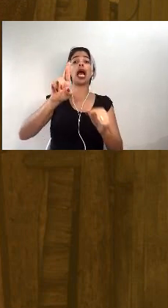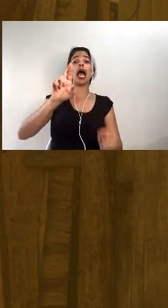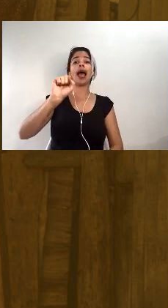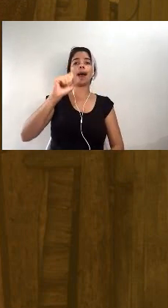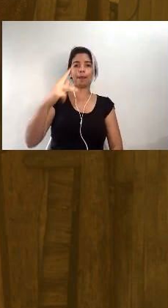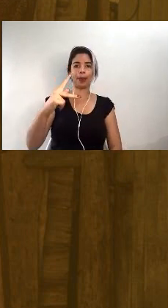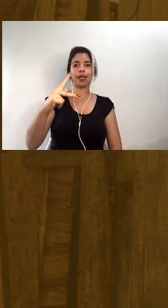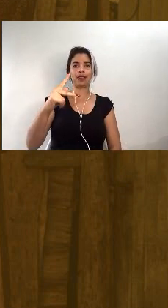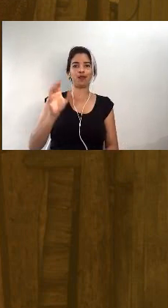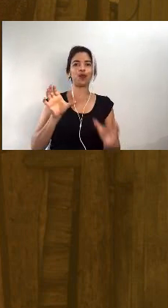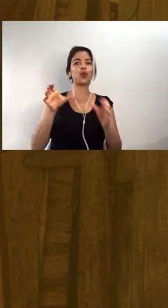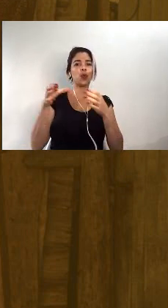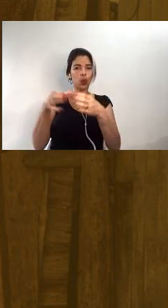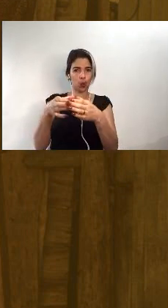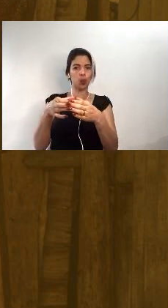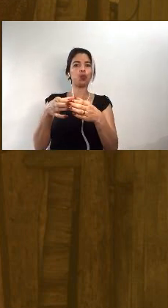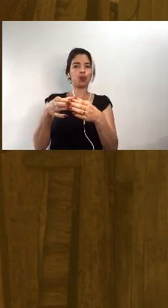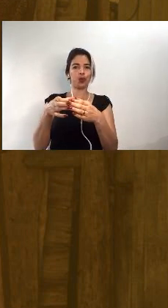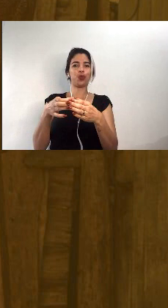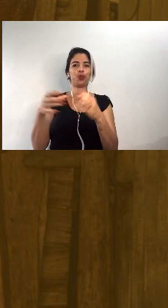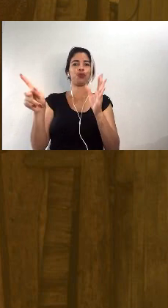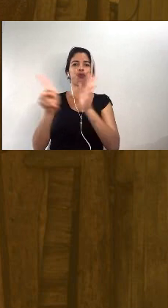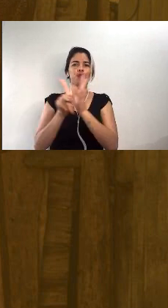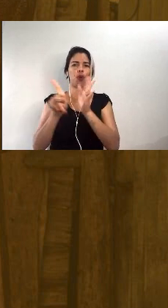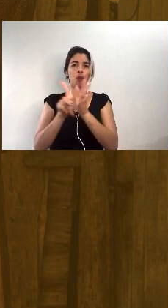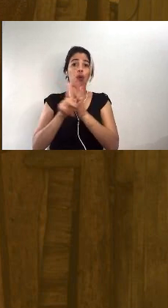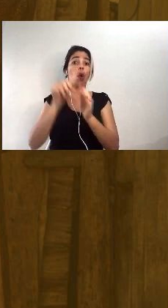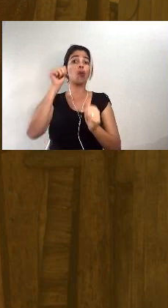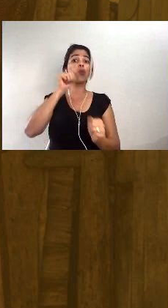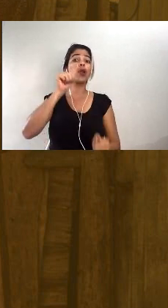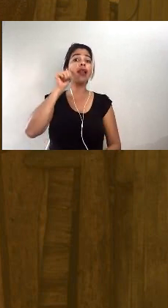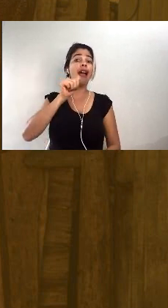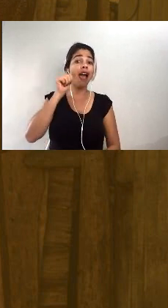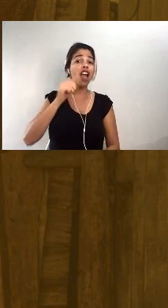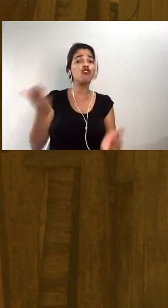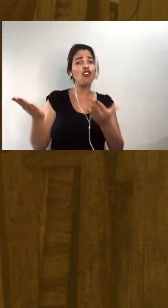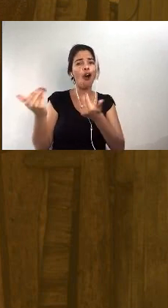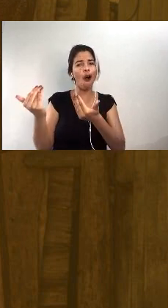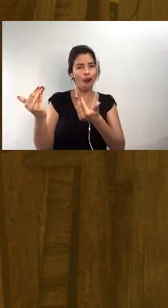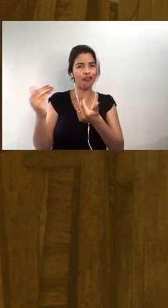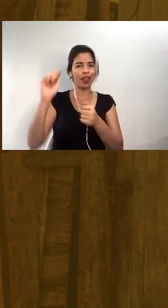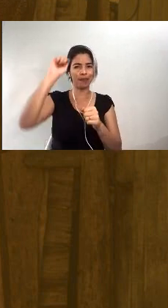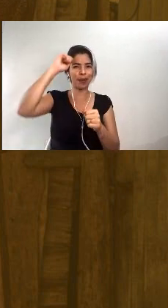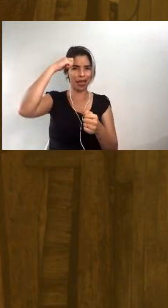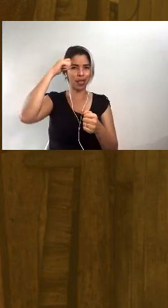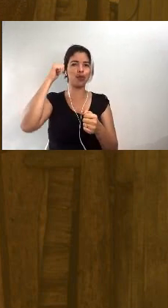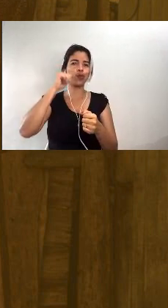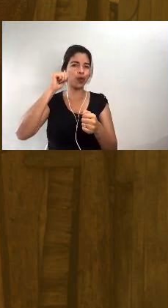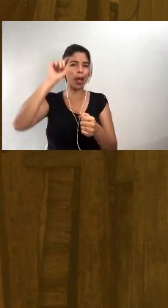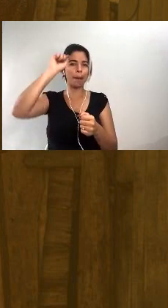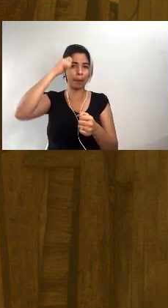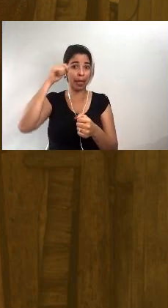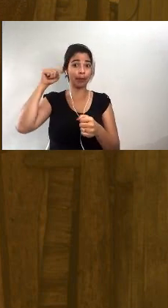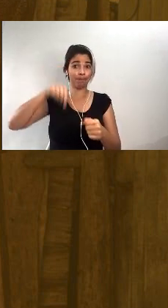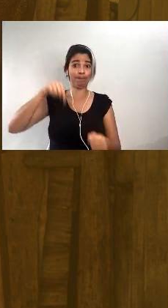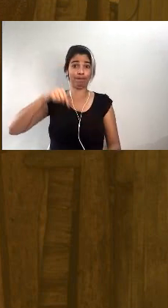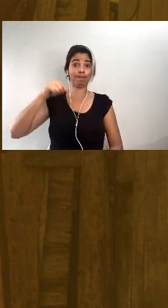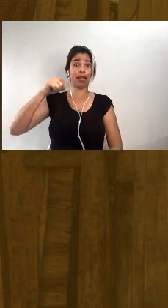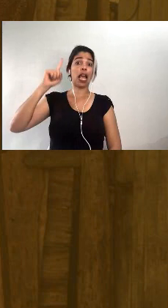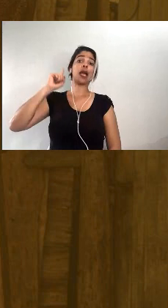de uma organização, de um grupo de rap de mulheres, jovens mulheres negras, aqui de Belo Horizonte, Minas